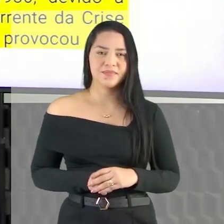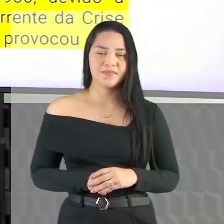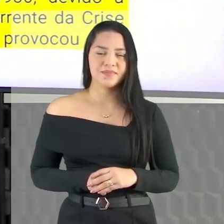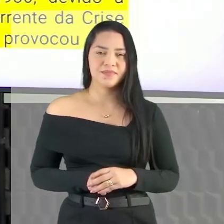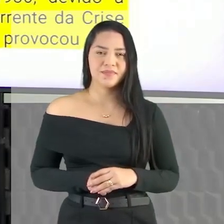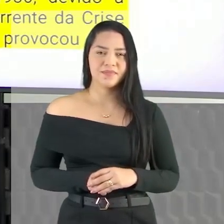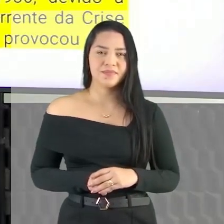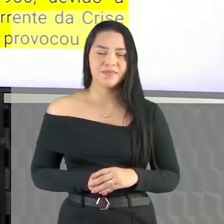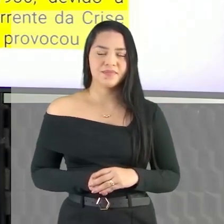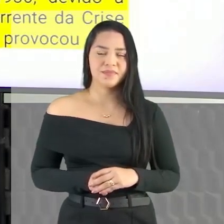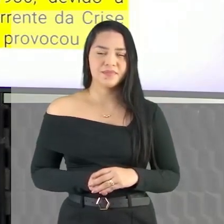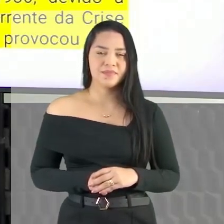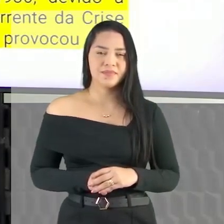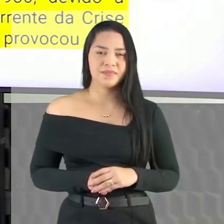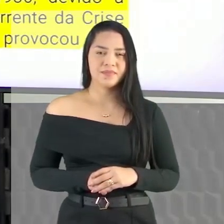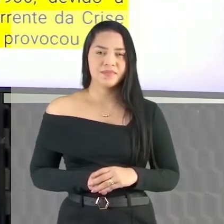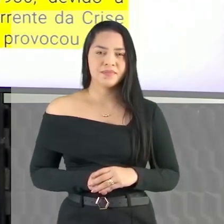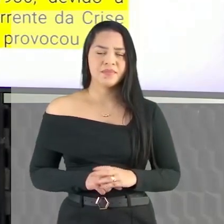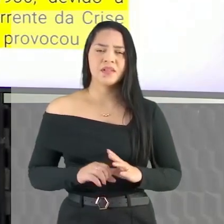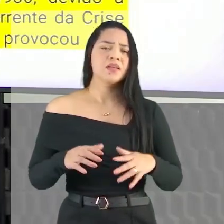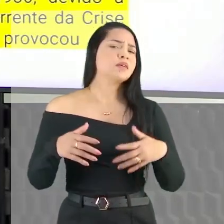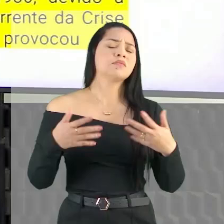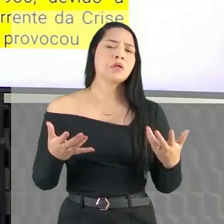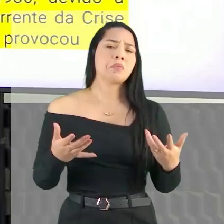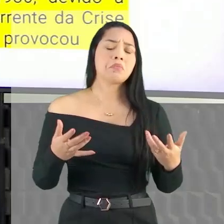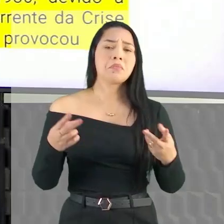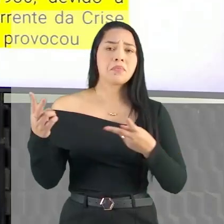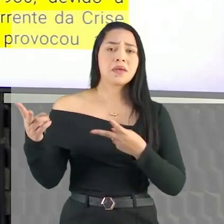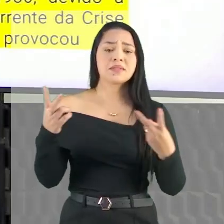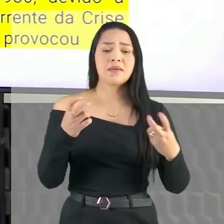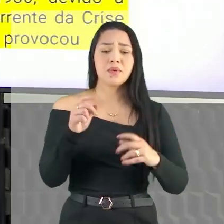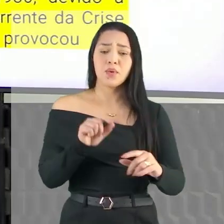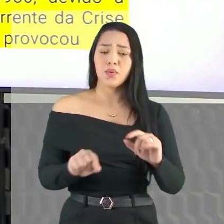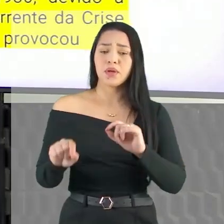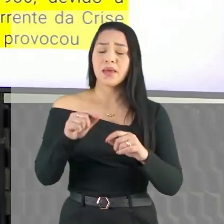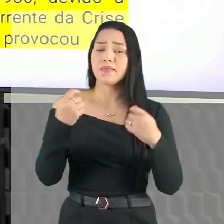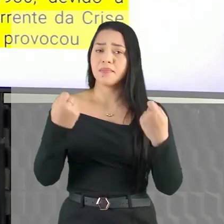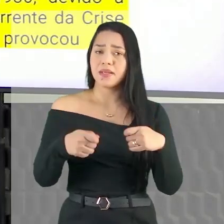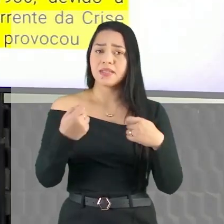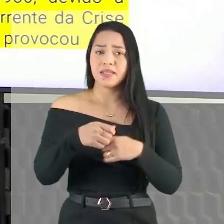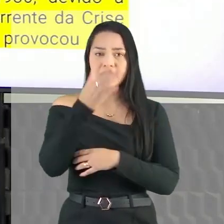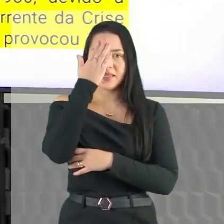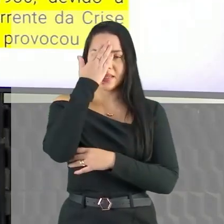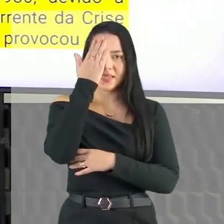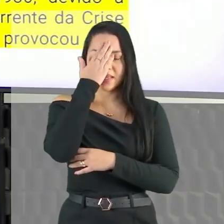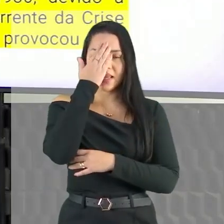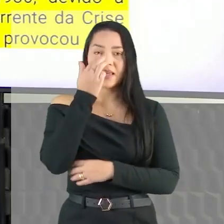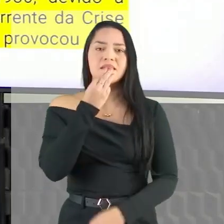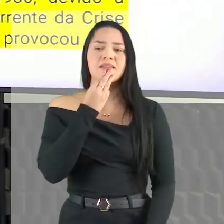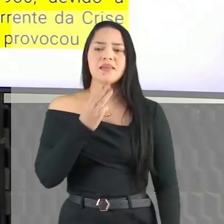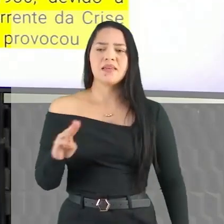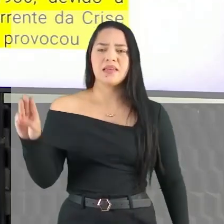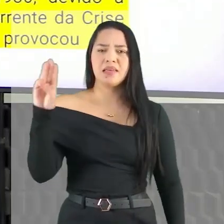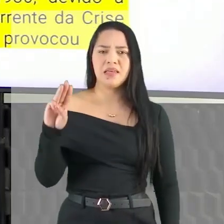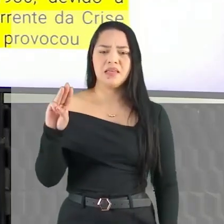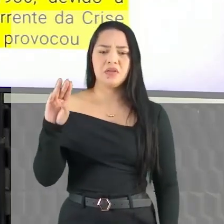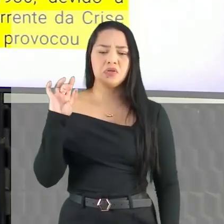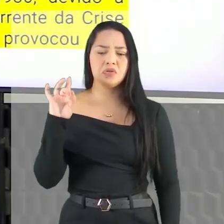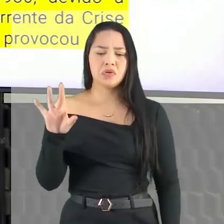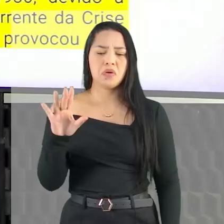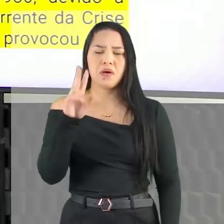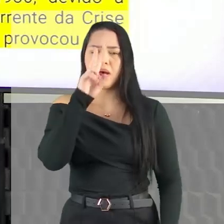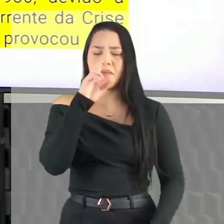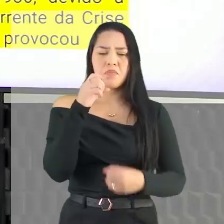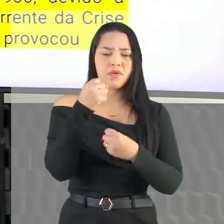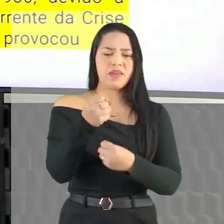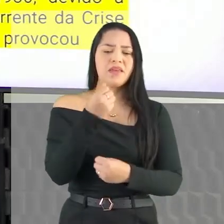alta inflação e desemprego. Então, olha só, gente, vocês precisam entender que Hitler não chega por simplesmente chegar ao